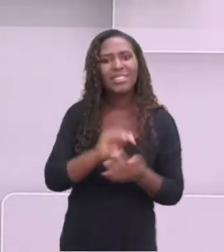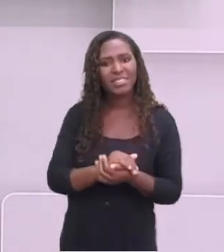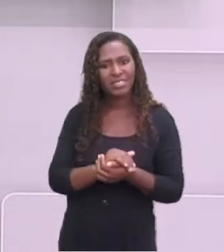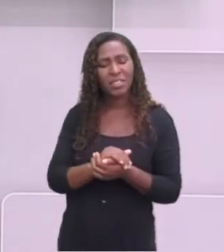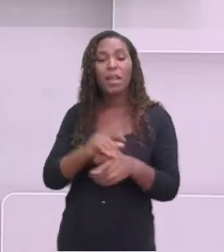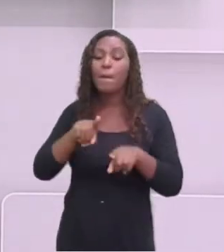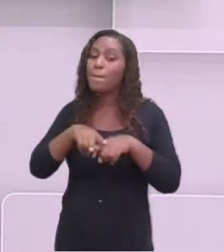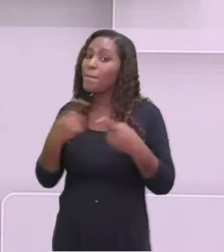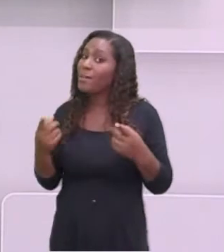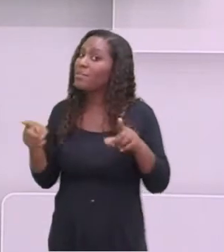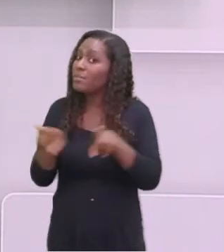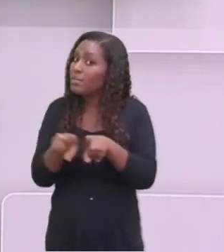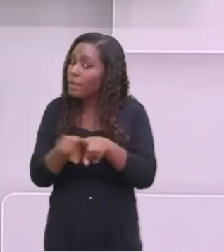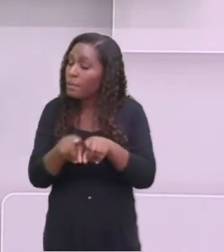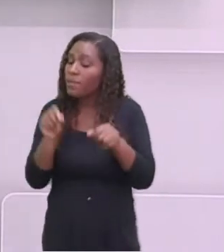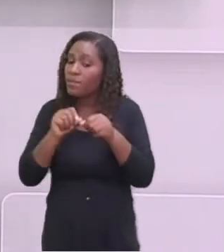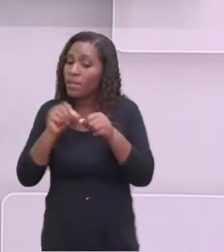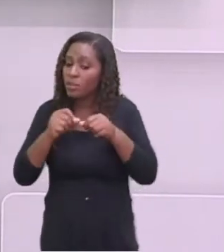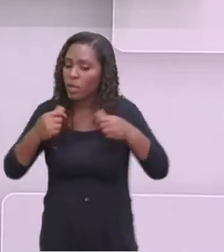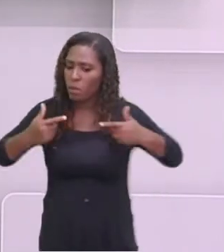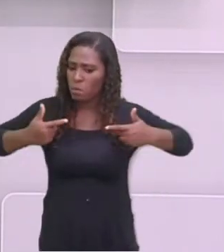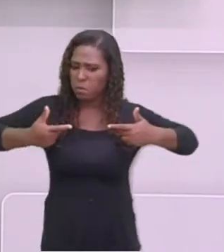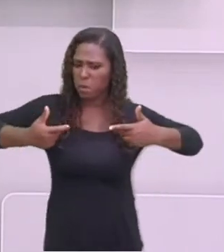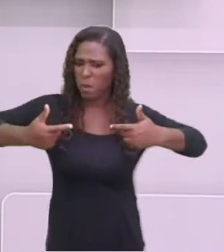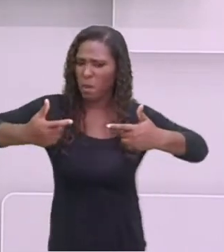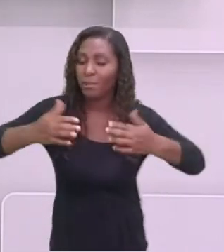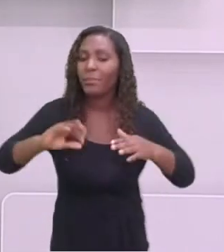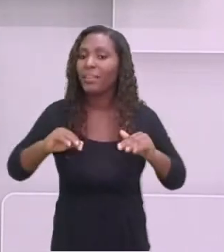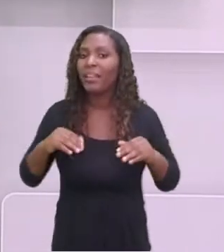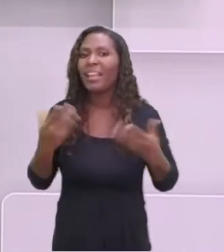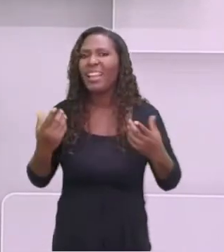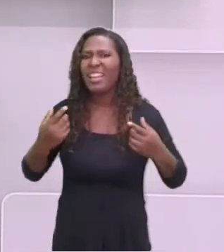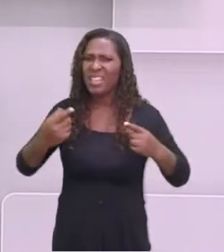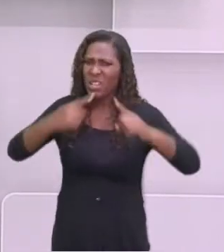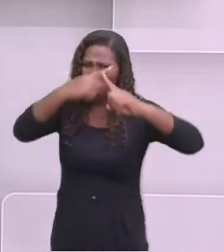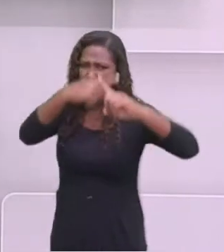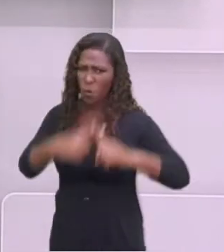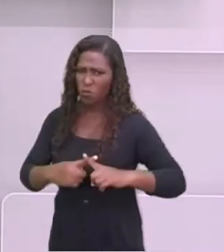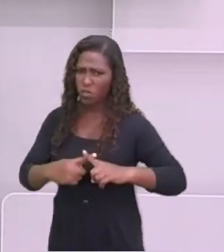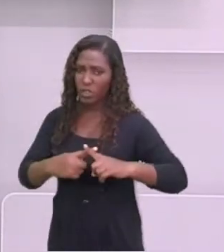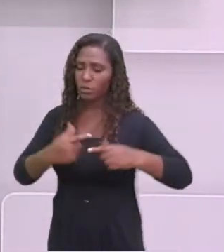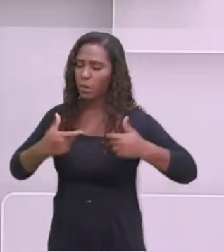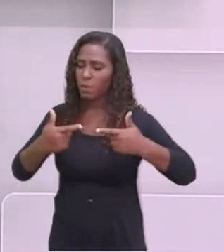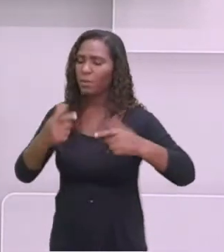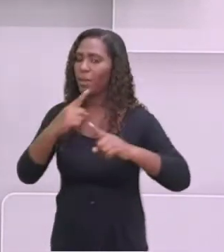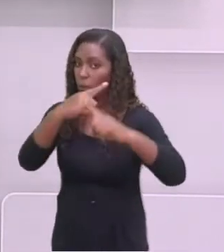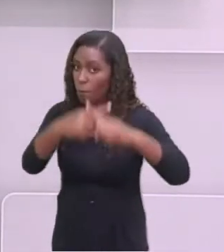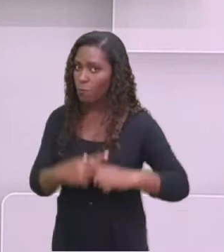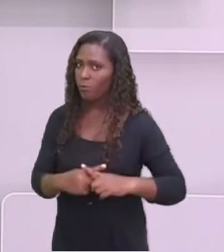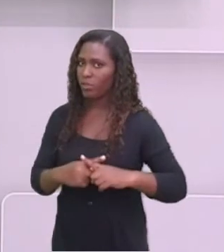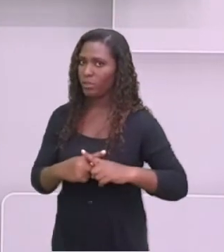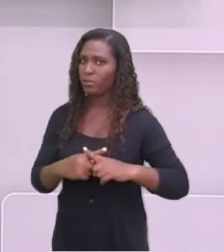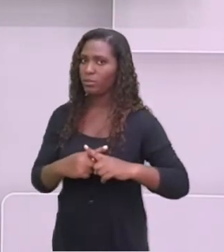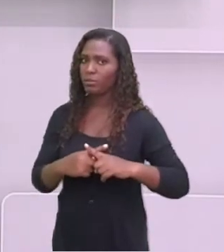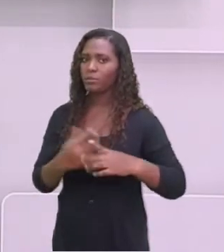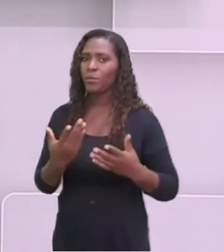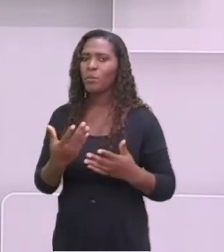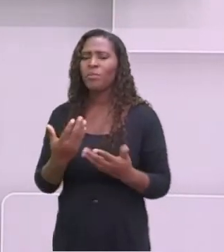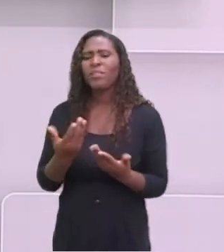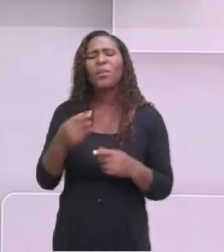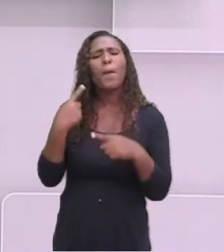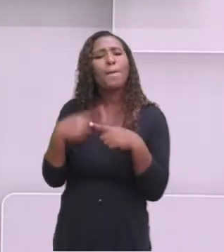grupos diferentes. Muitas vezes, os conflitos ocorriam quando um povo queria afirmar a